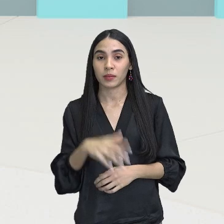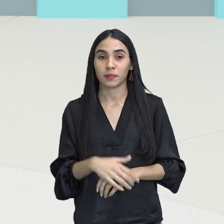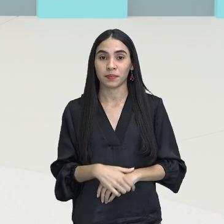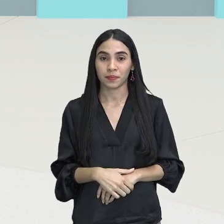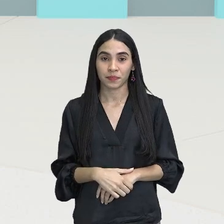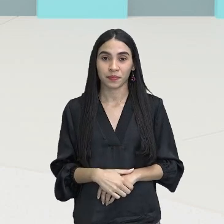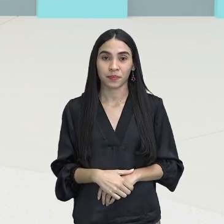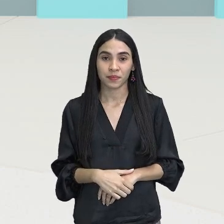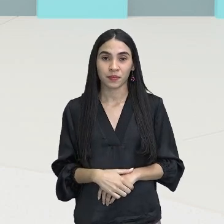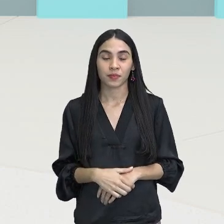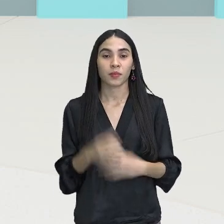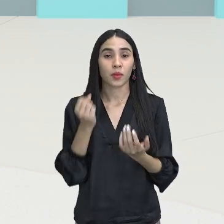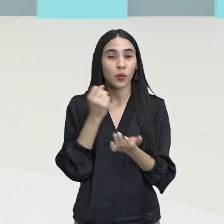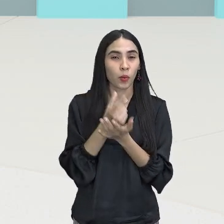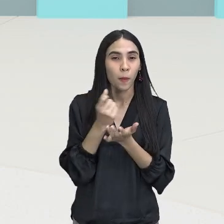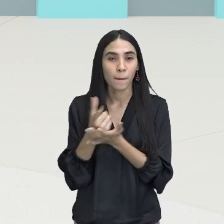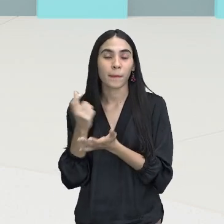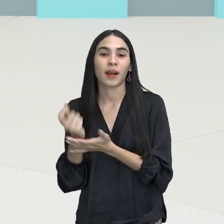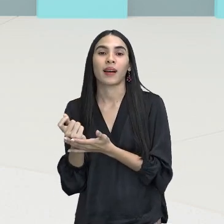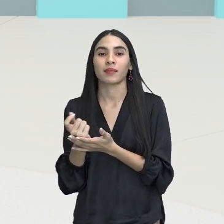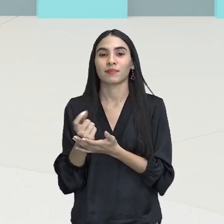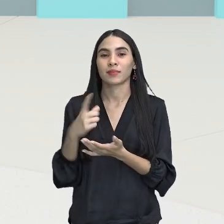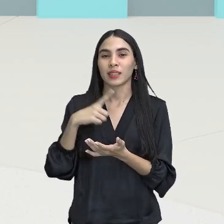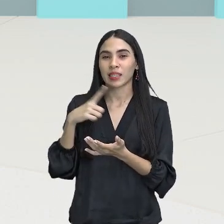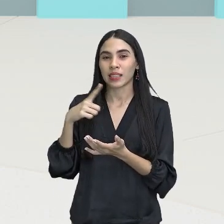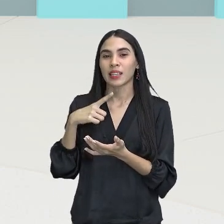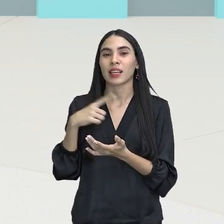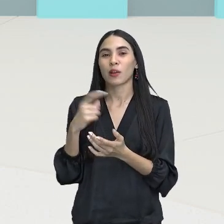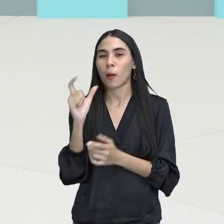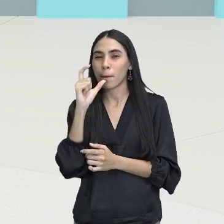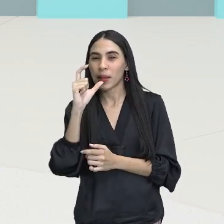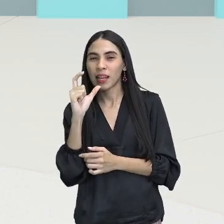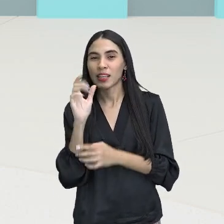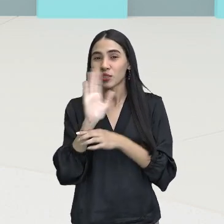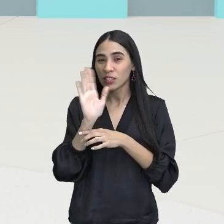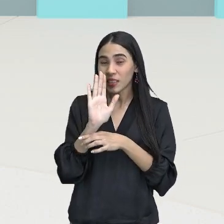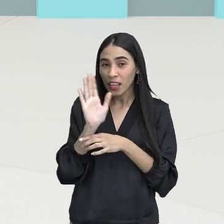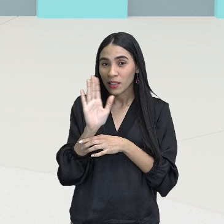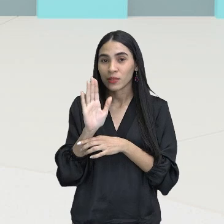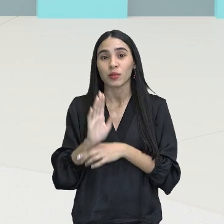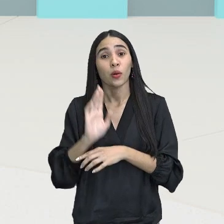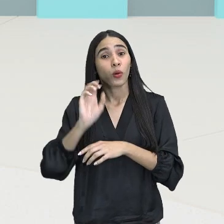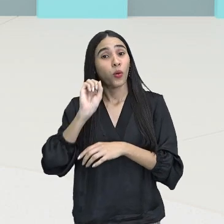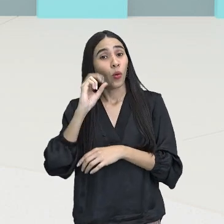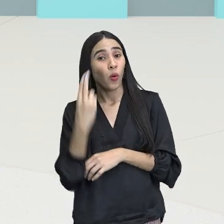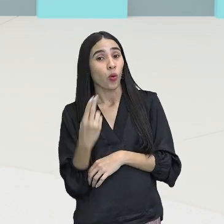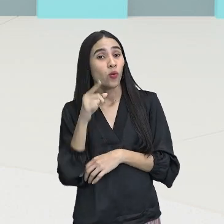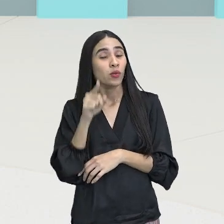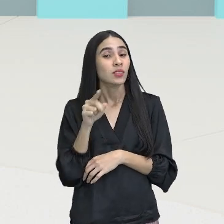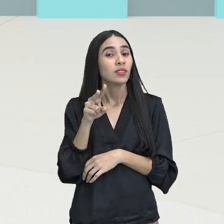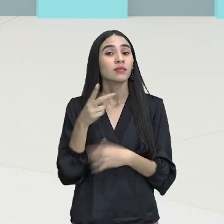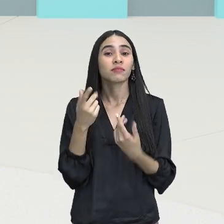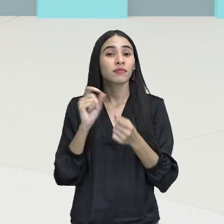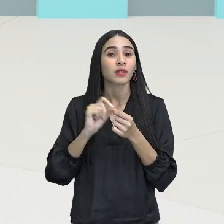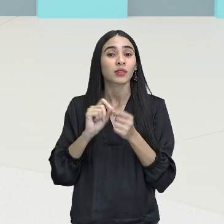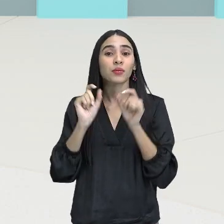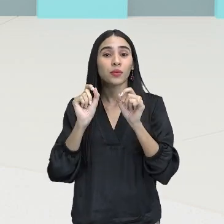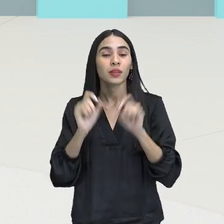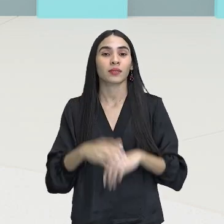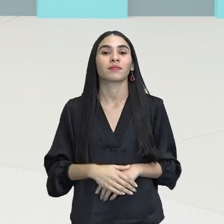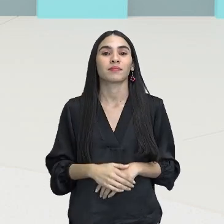estar ali, né, comprar, garantir o seu ingresso para assistir, e era só aquela vez, Ou você fazia o quê? Também adquiria